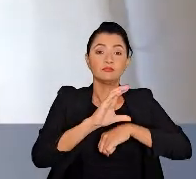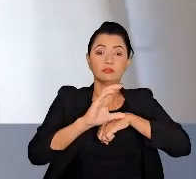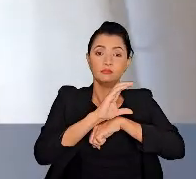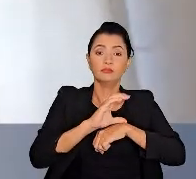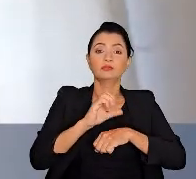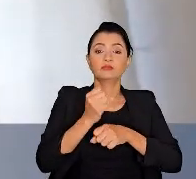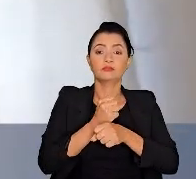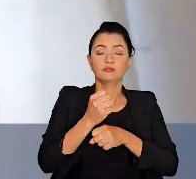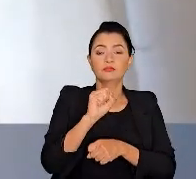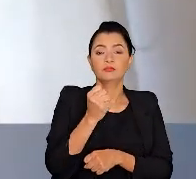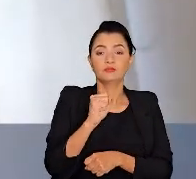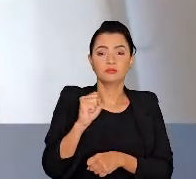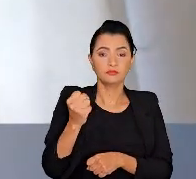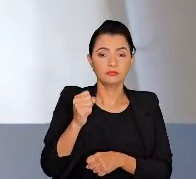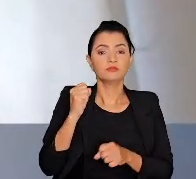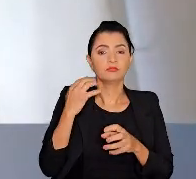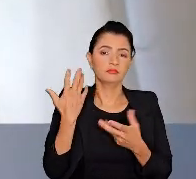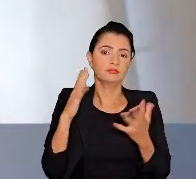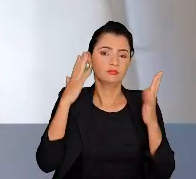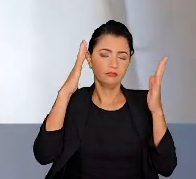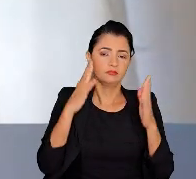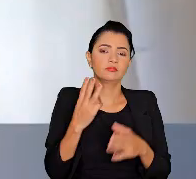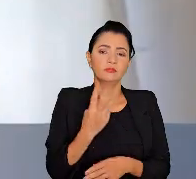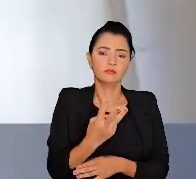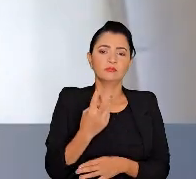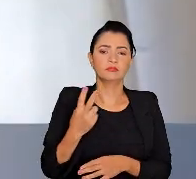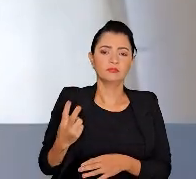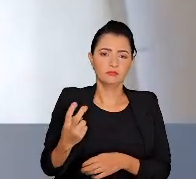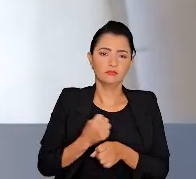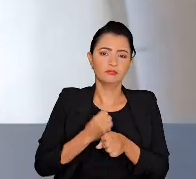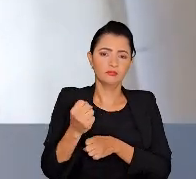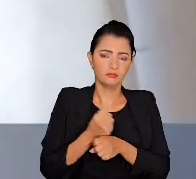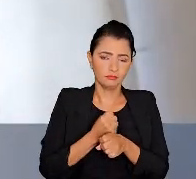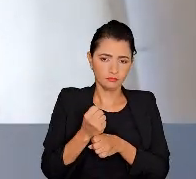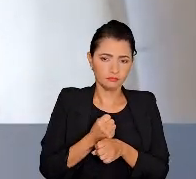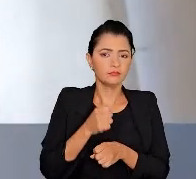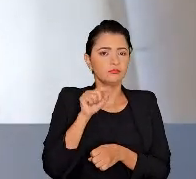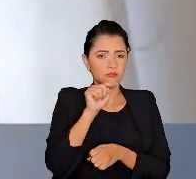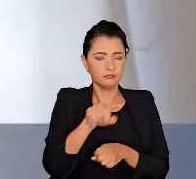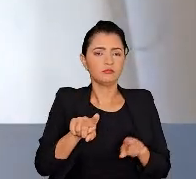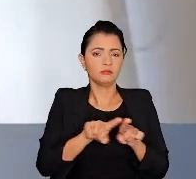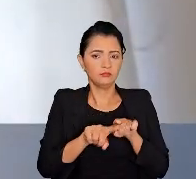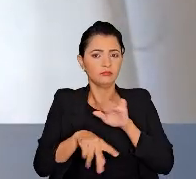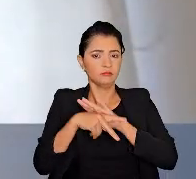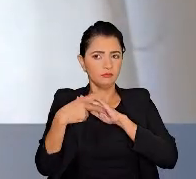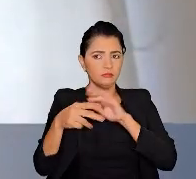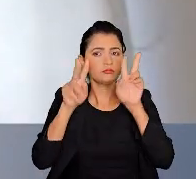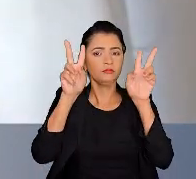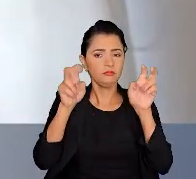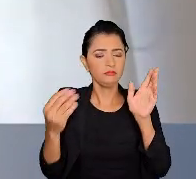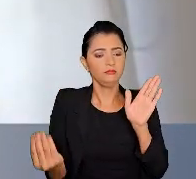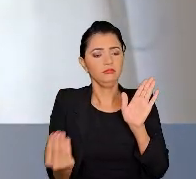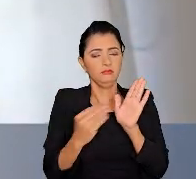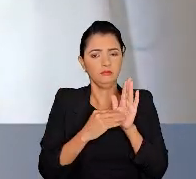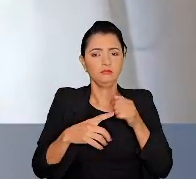que estamos comemorando seus 32 anos, deu um tratamento específico ao tema no seu artigo 5º, e